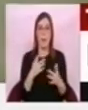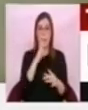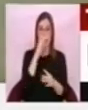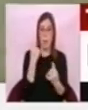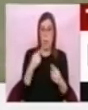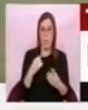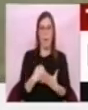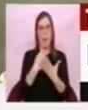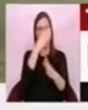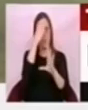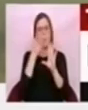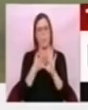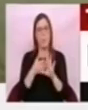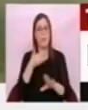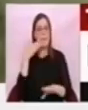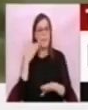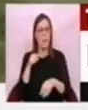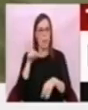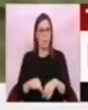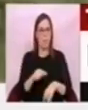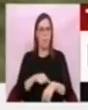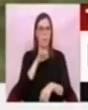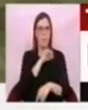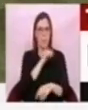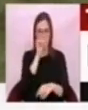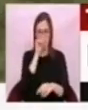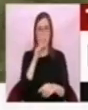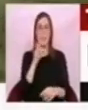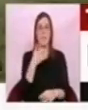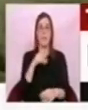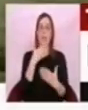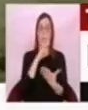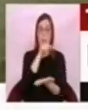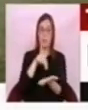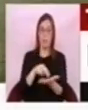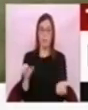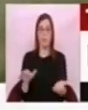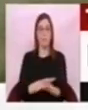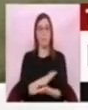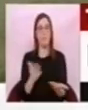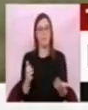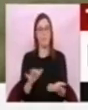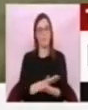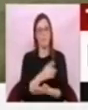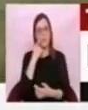se existir este apoio psicológico a tempo e horas. Francisco Rodrigues, agradeço a presença nesta edição especial.